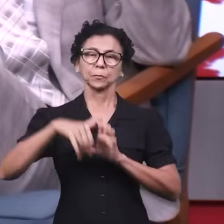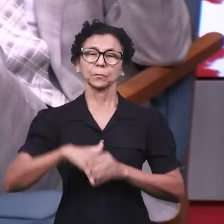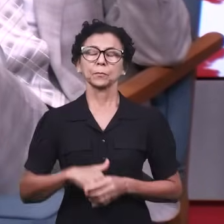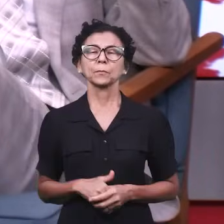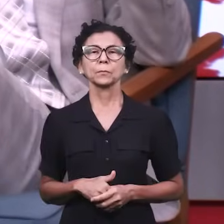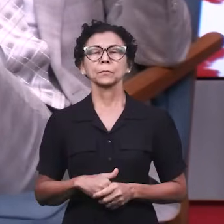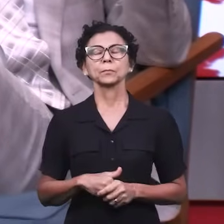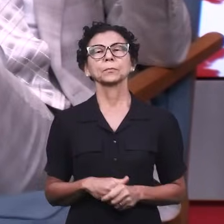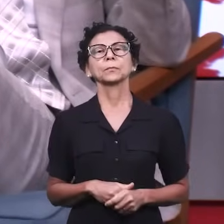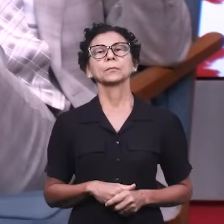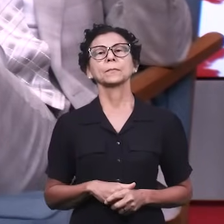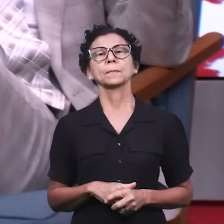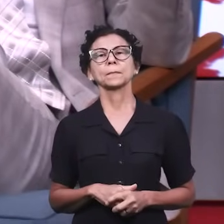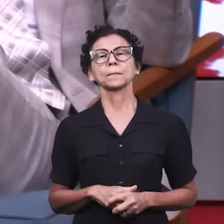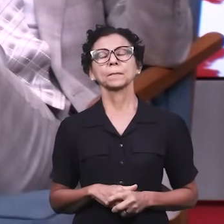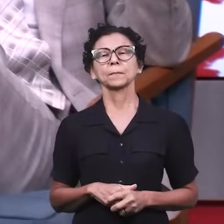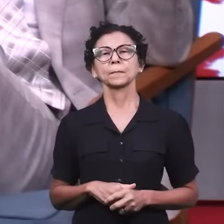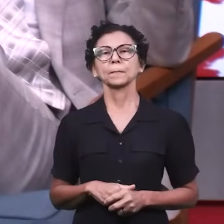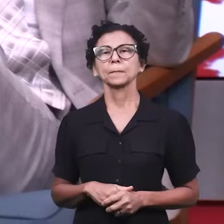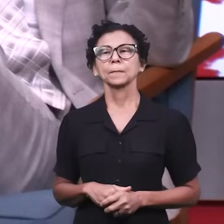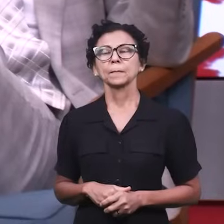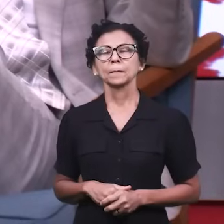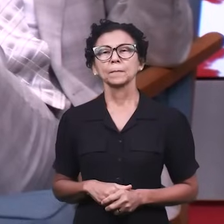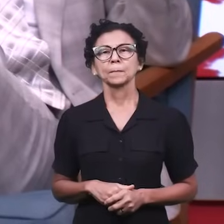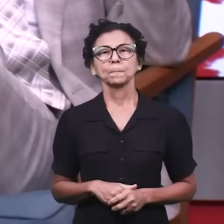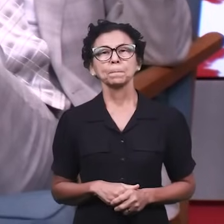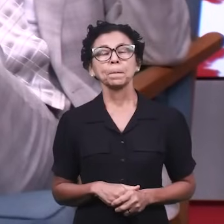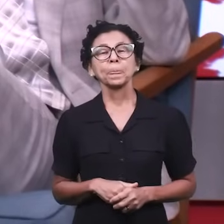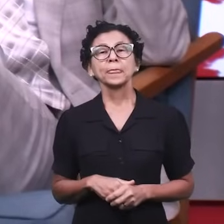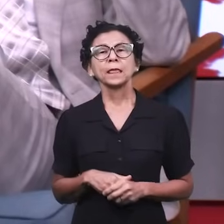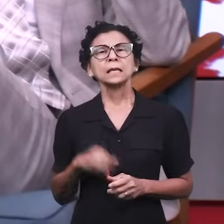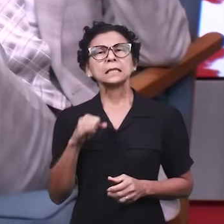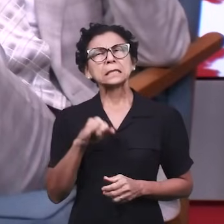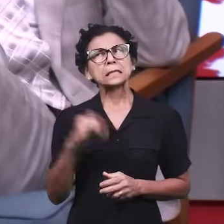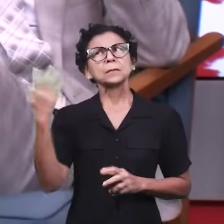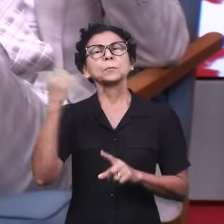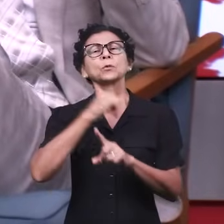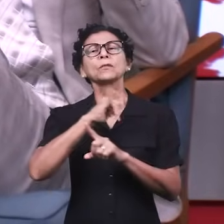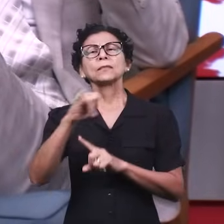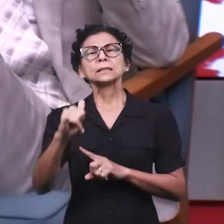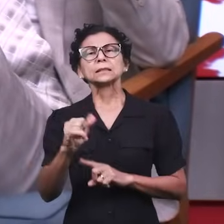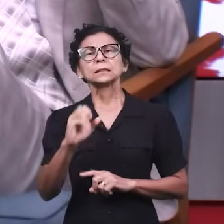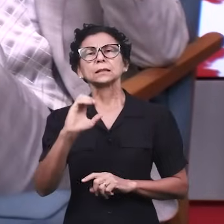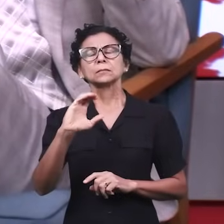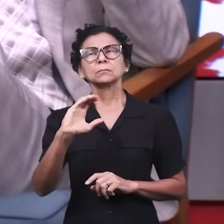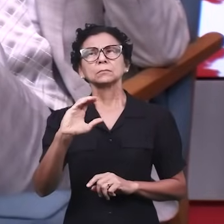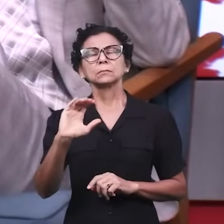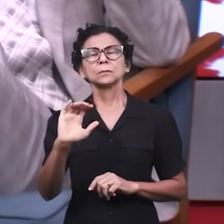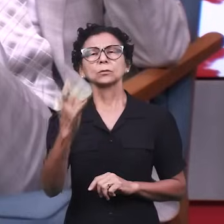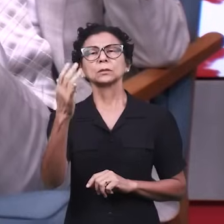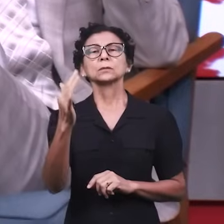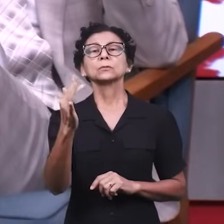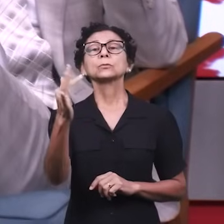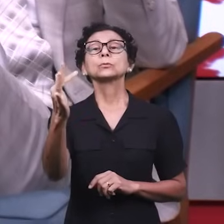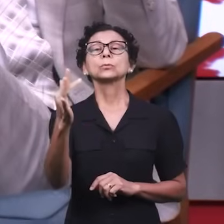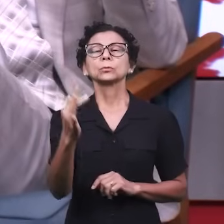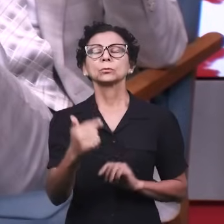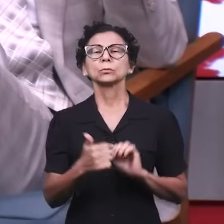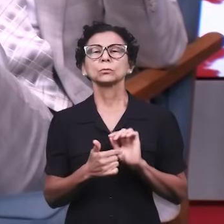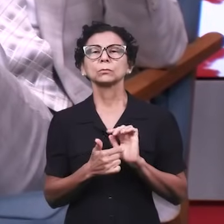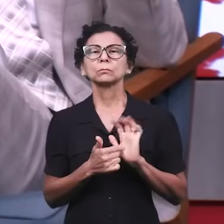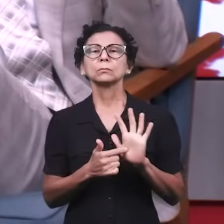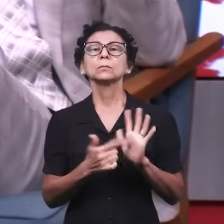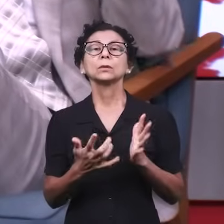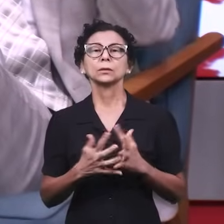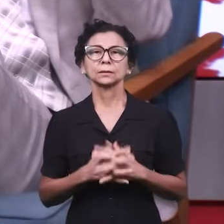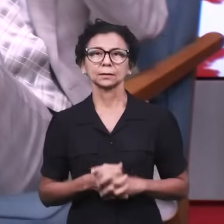Quando é que a interpretação de línguas é uma profecia? Quando ele diz assim, minha igreja, estou abençoando o meu